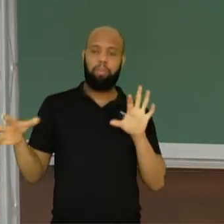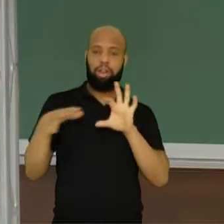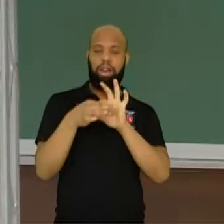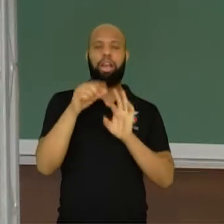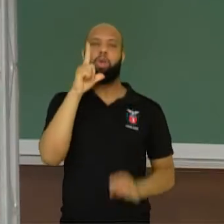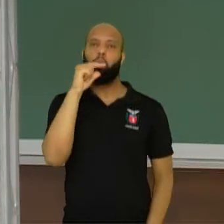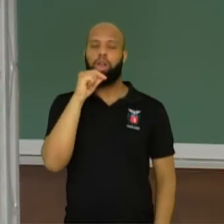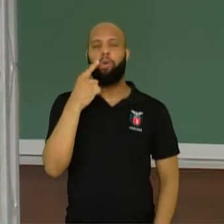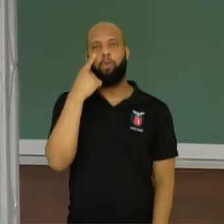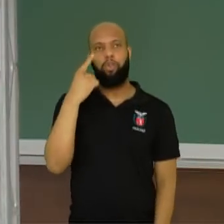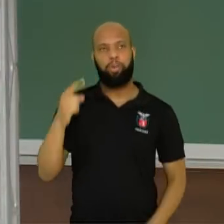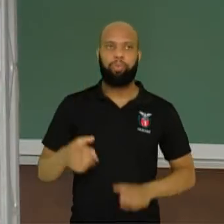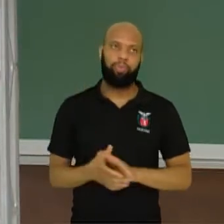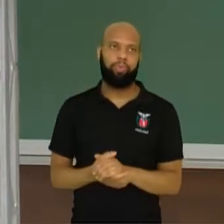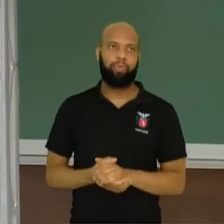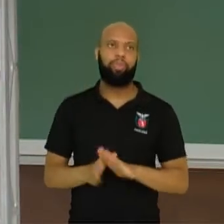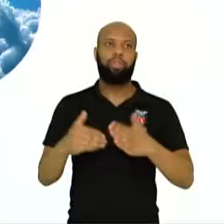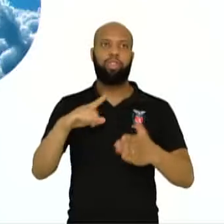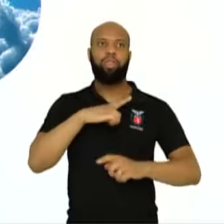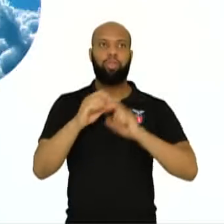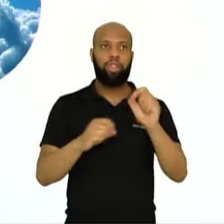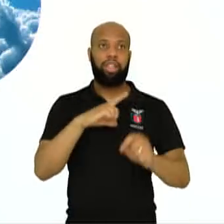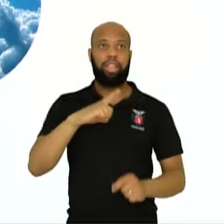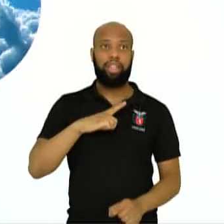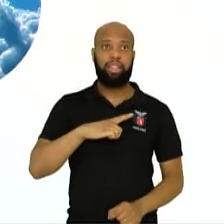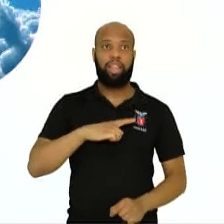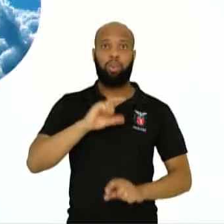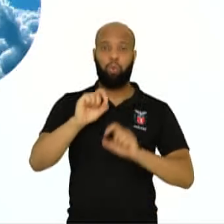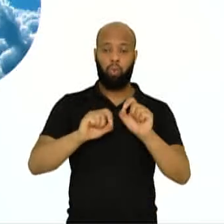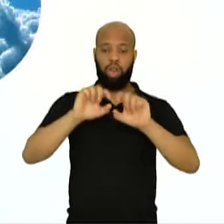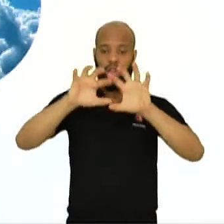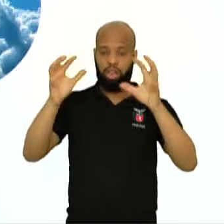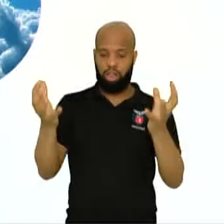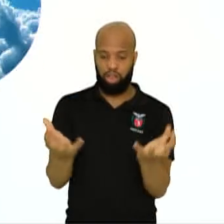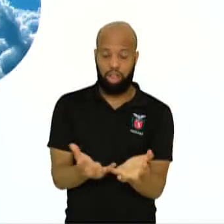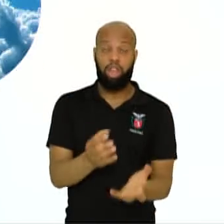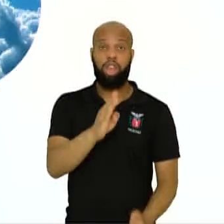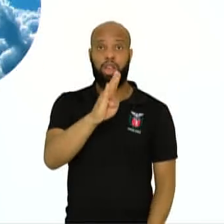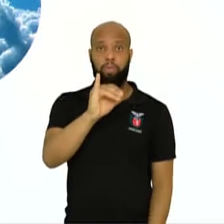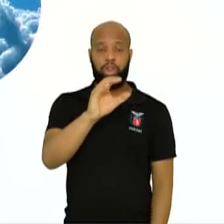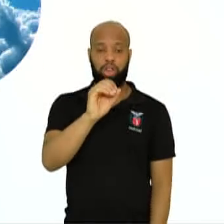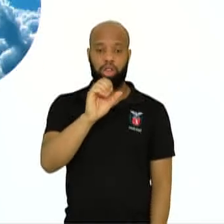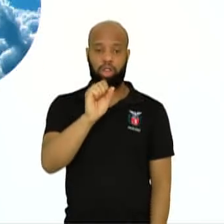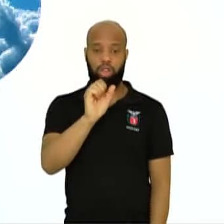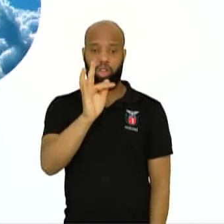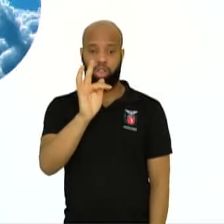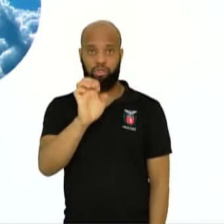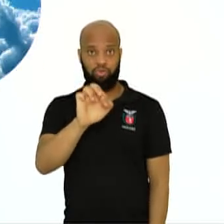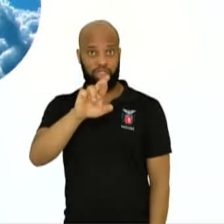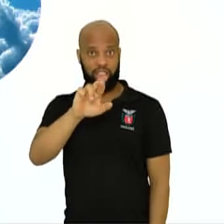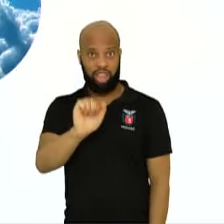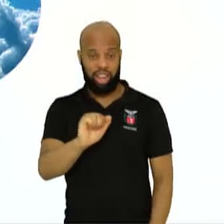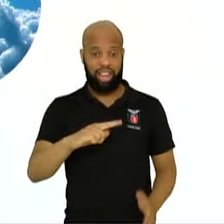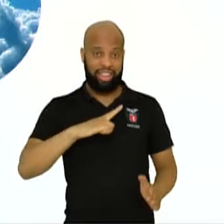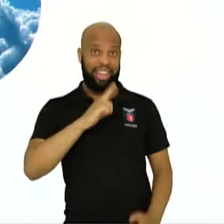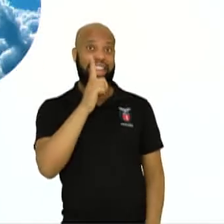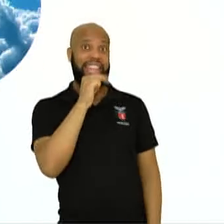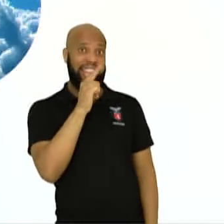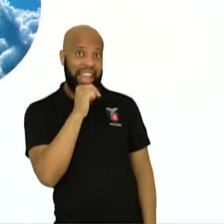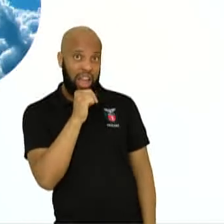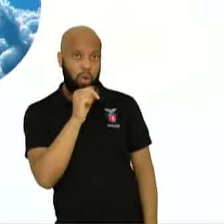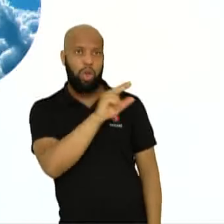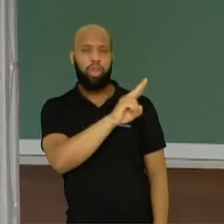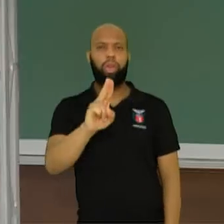vida. Esfera, né? Vem de esfera, que é o nosso planeta. Ou seja, biosfera é